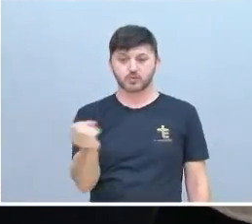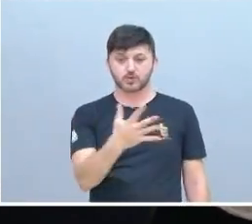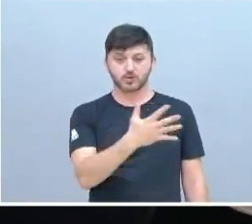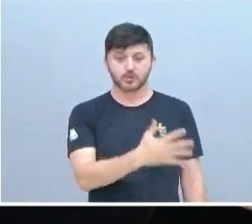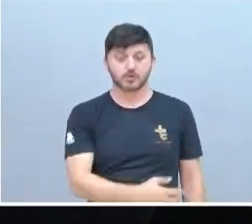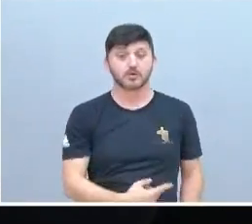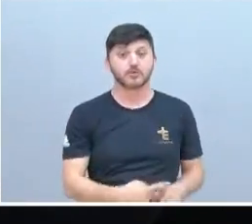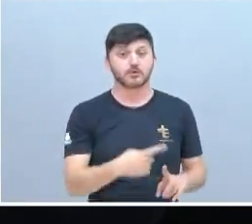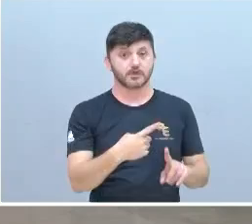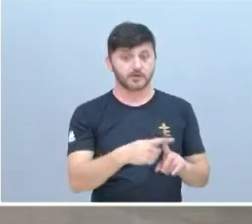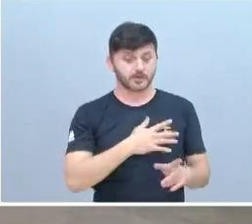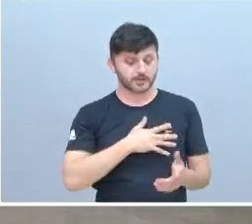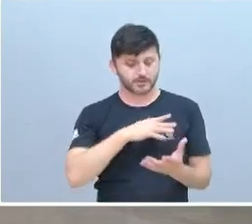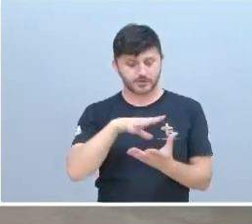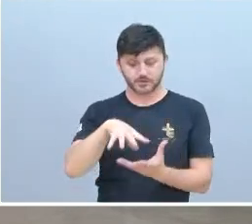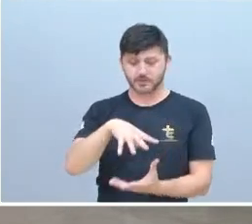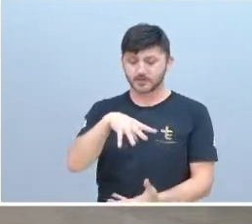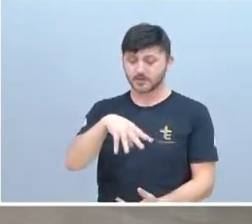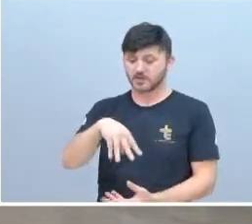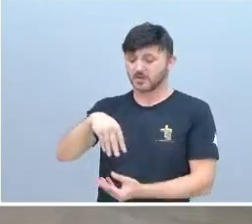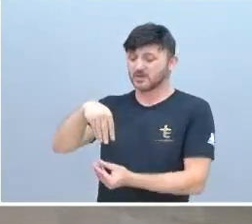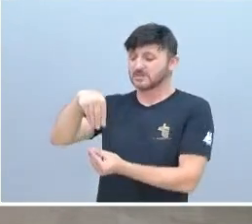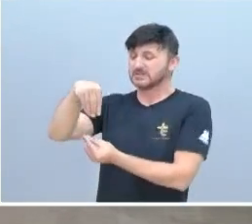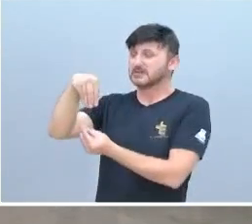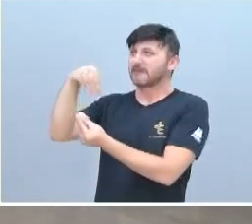pois minha alma